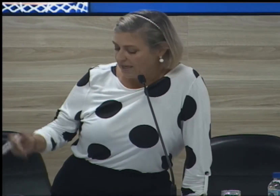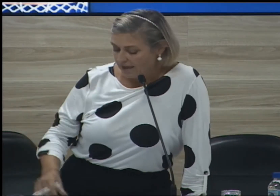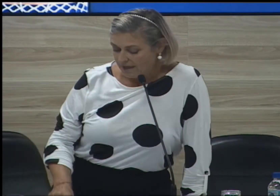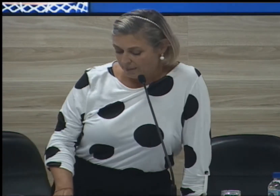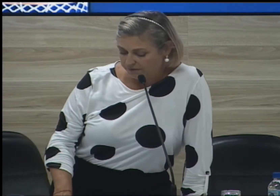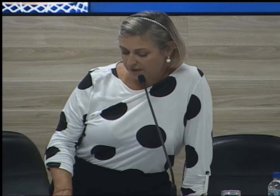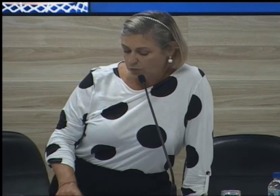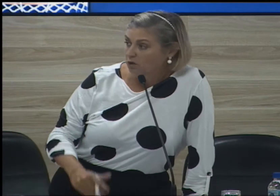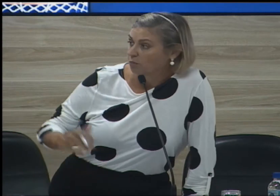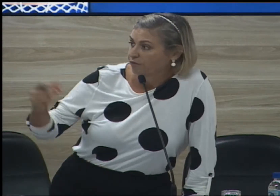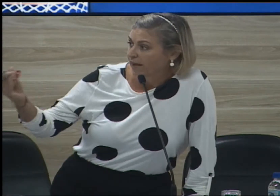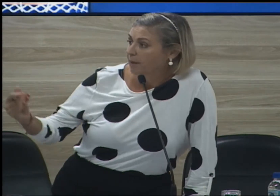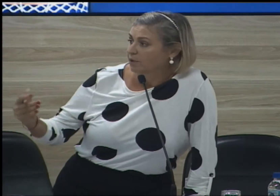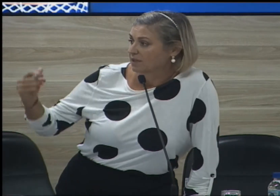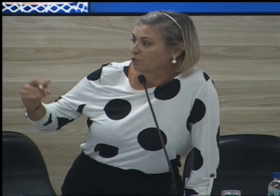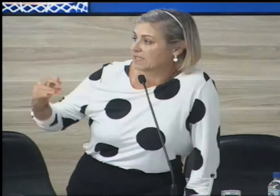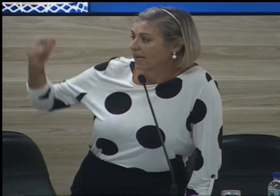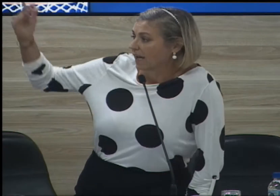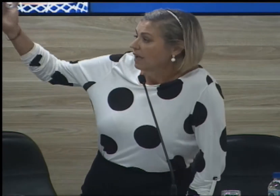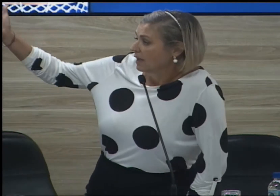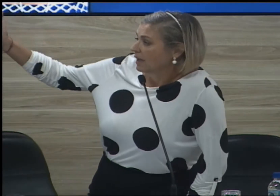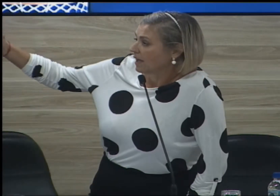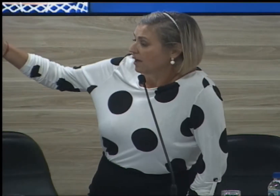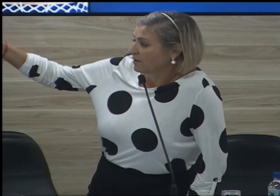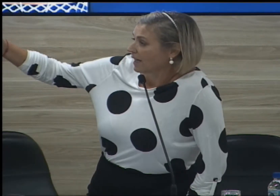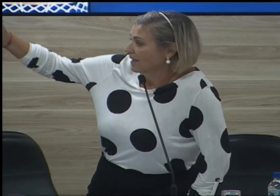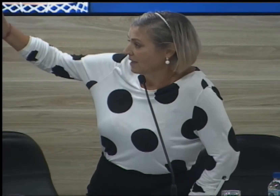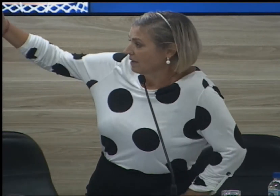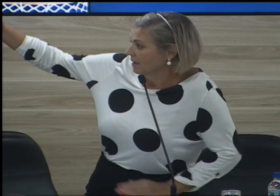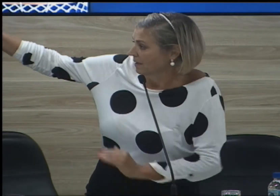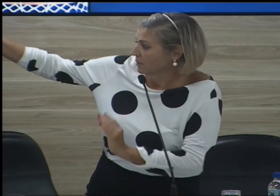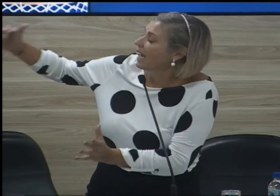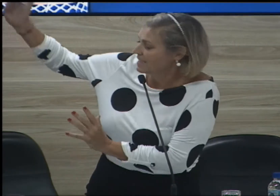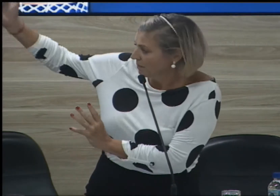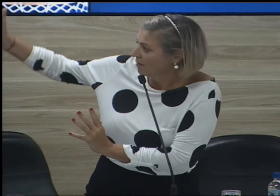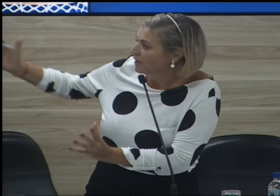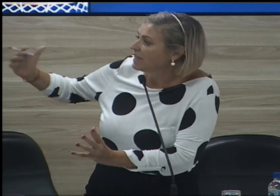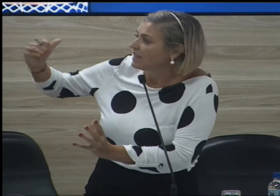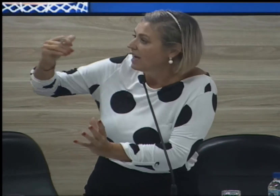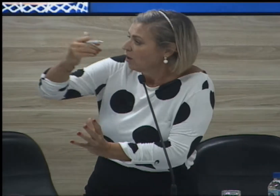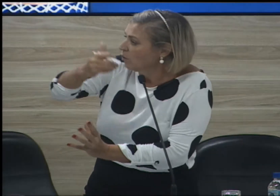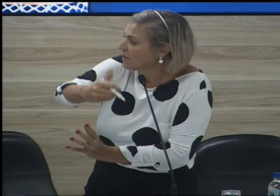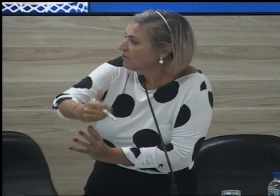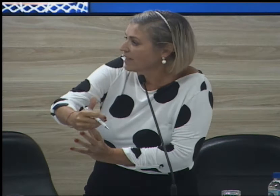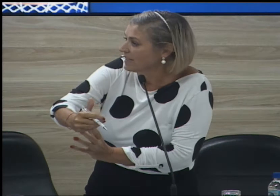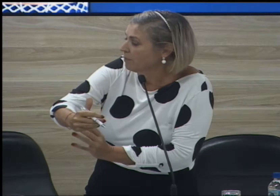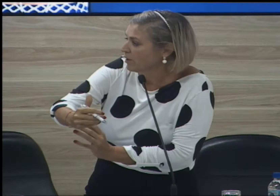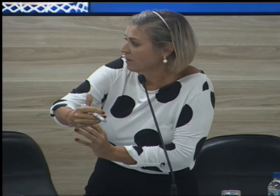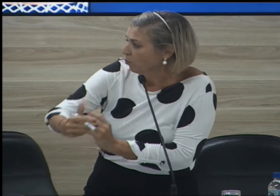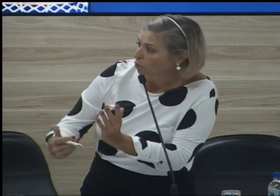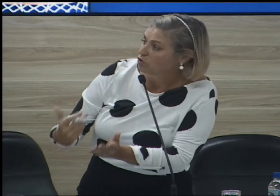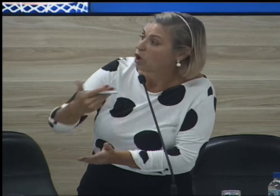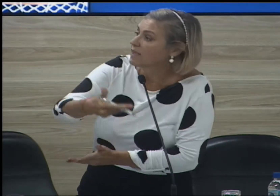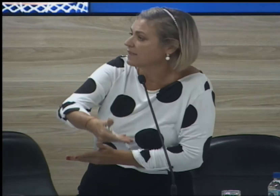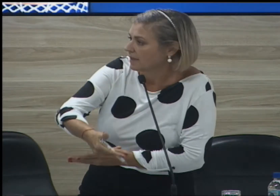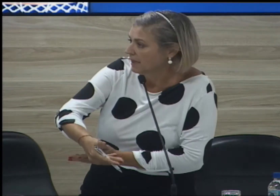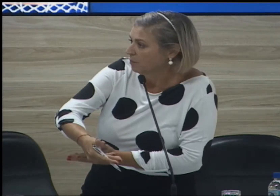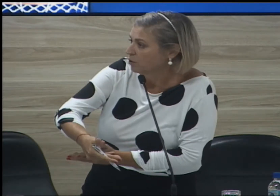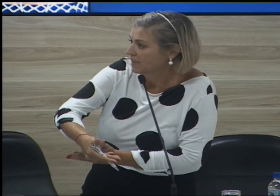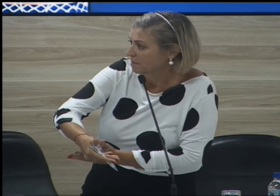principalmente hoje com a aprovação do projeto do vereador Mir, é que temos uma